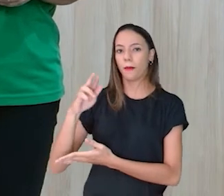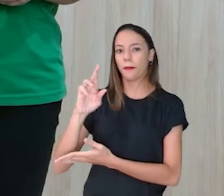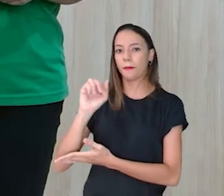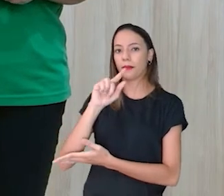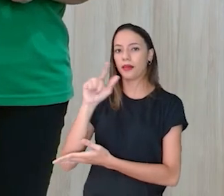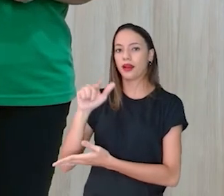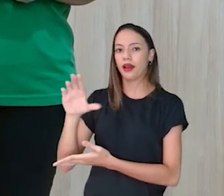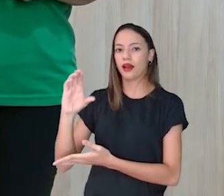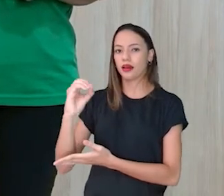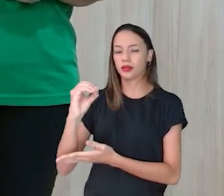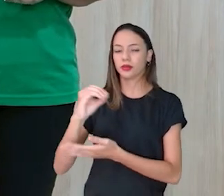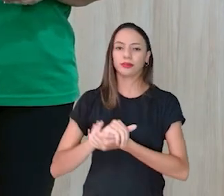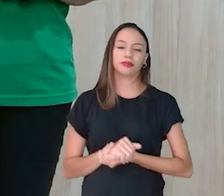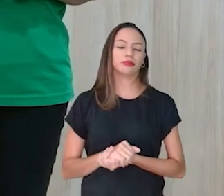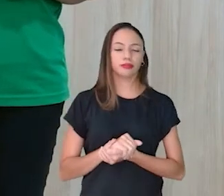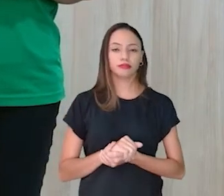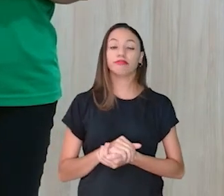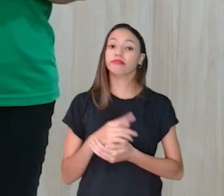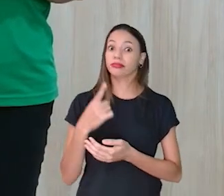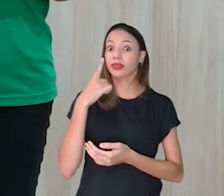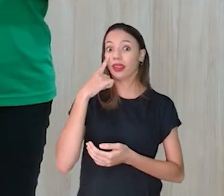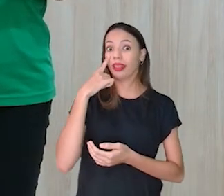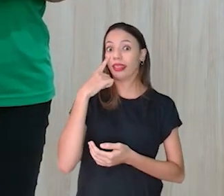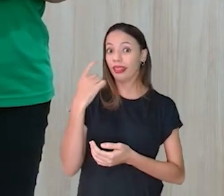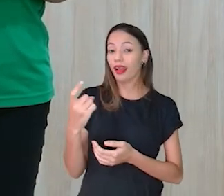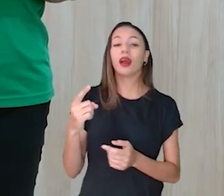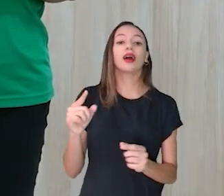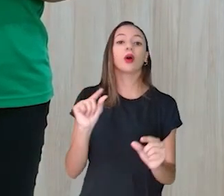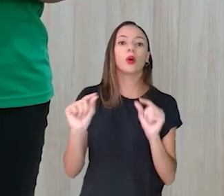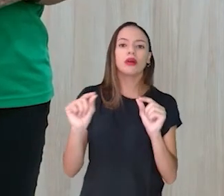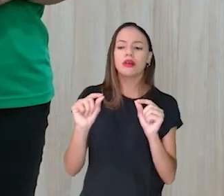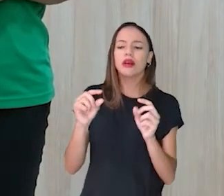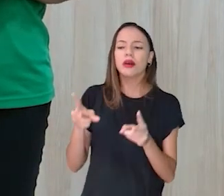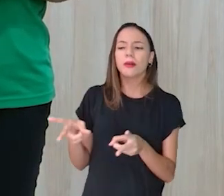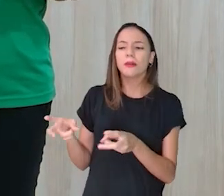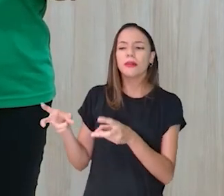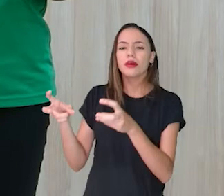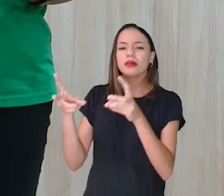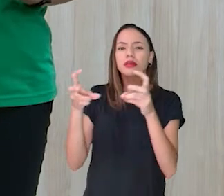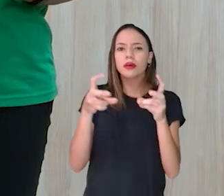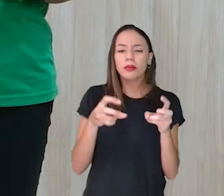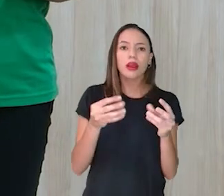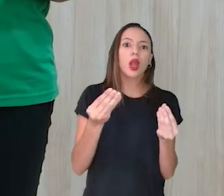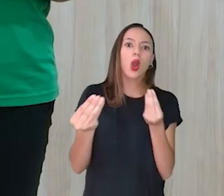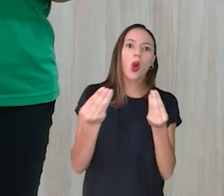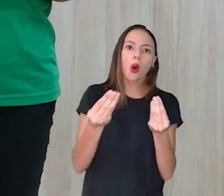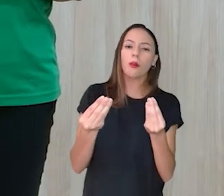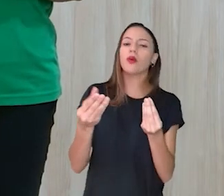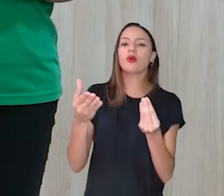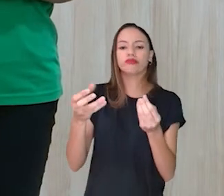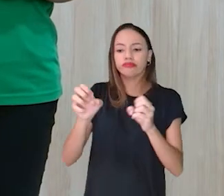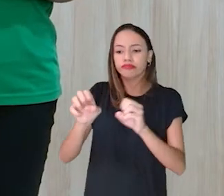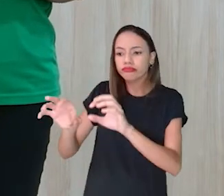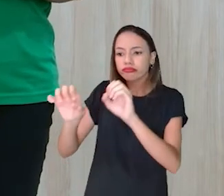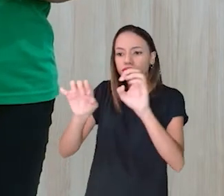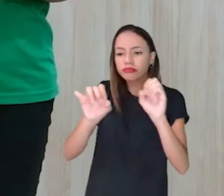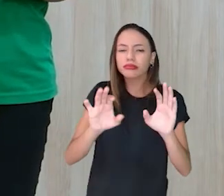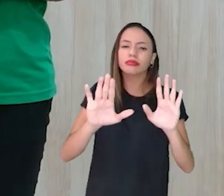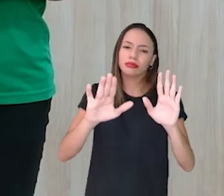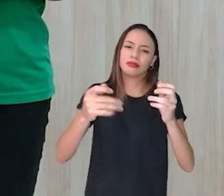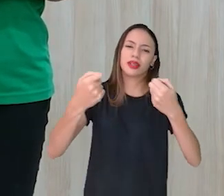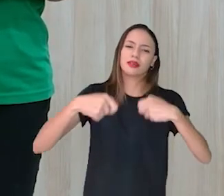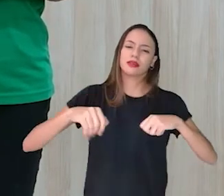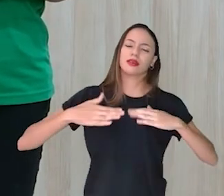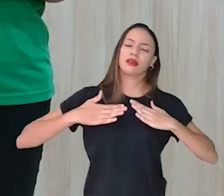Bom, é interessante saber identificar, trabalhar, ter calma,